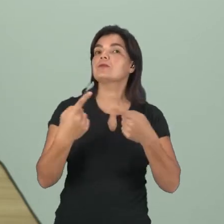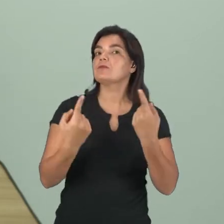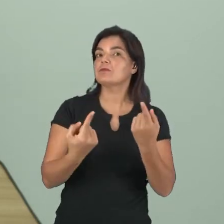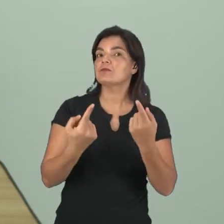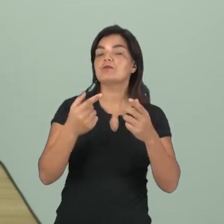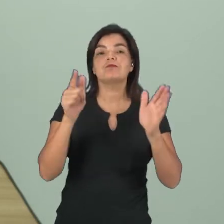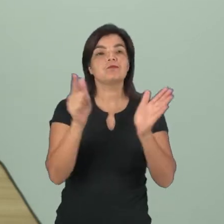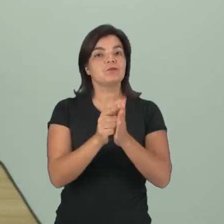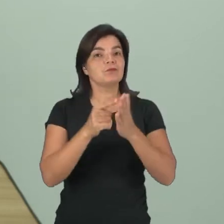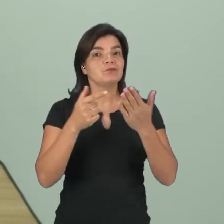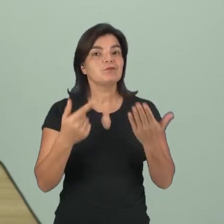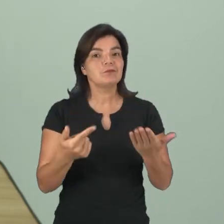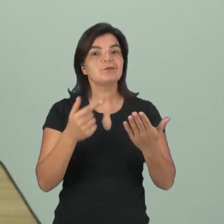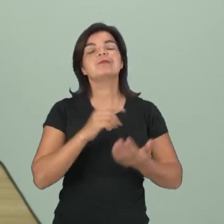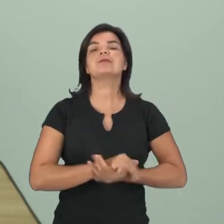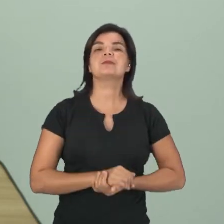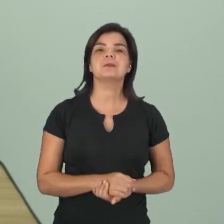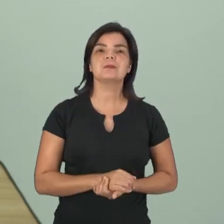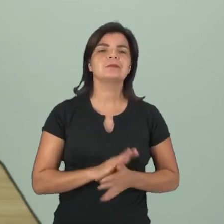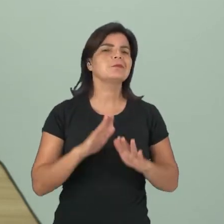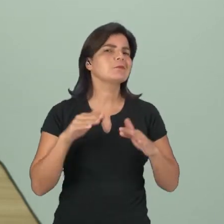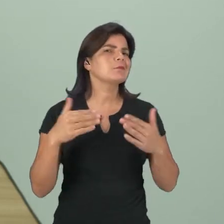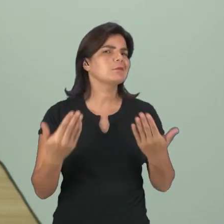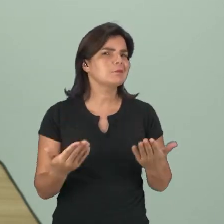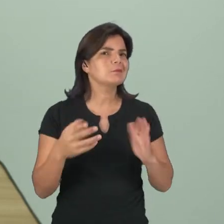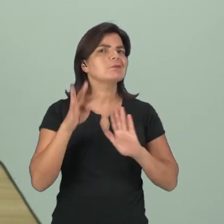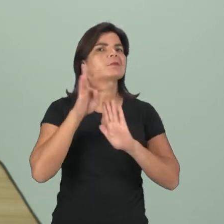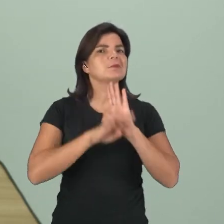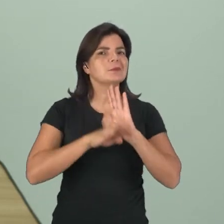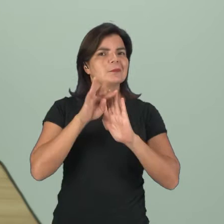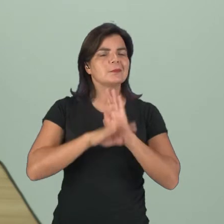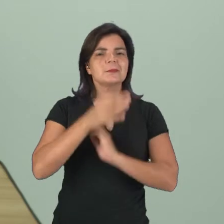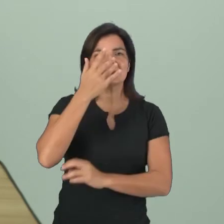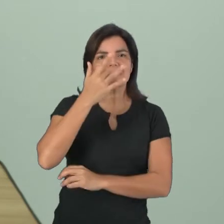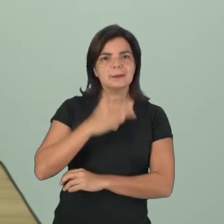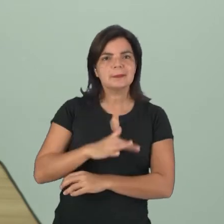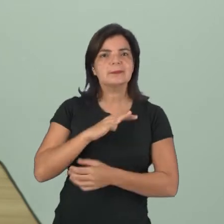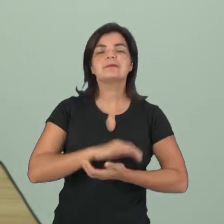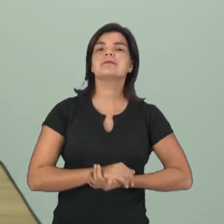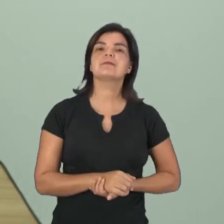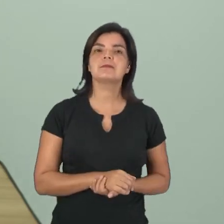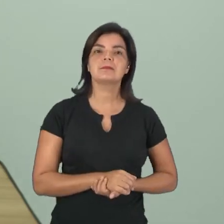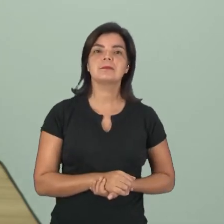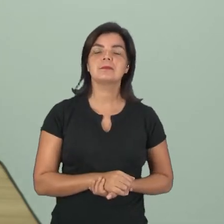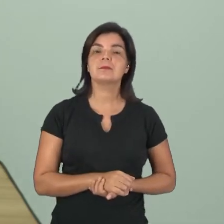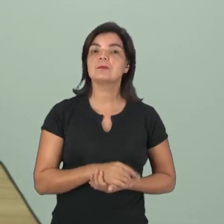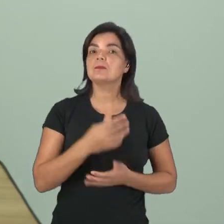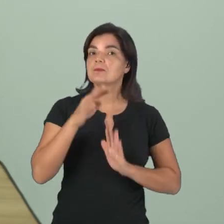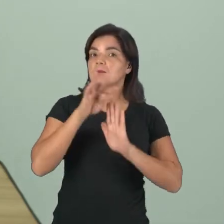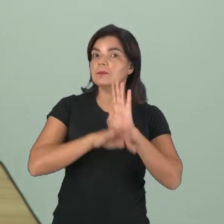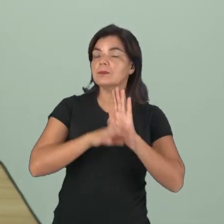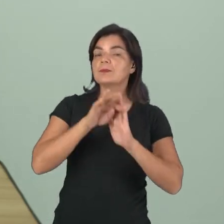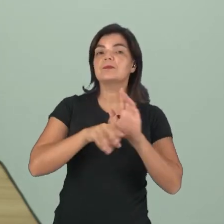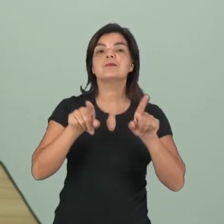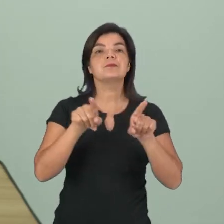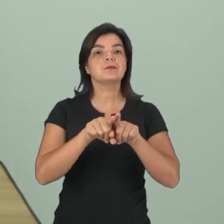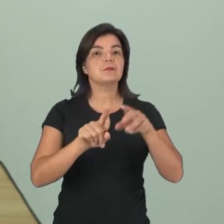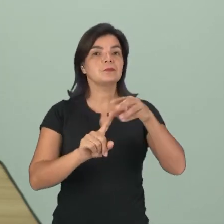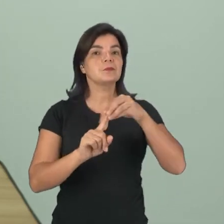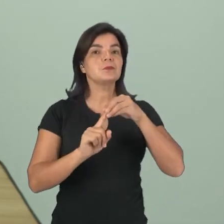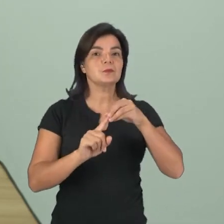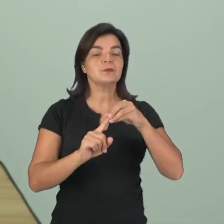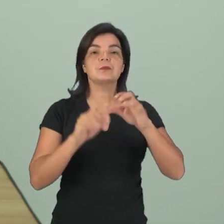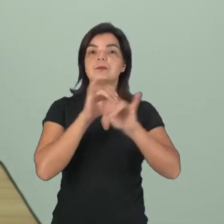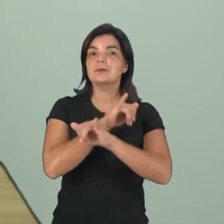meios jornalísticos. Qual será esse texto, hein, crianças? Esse texto tem a finalidade